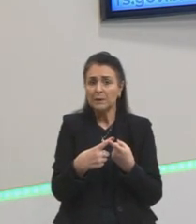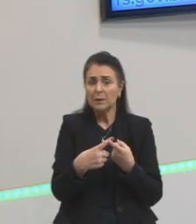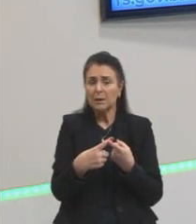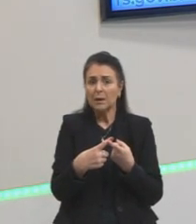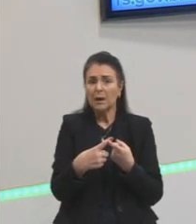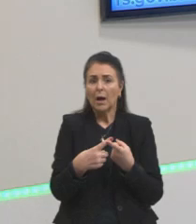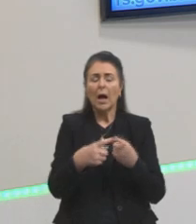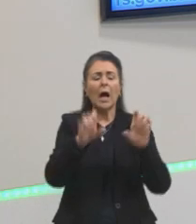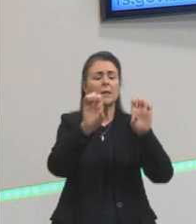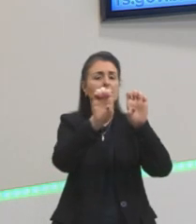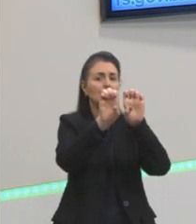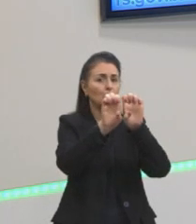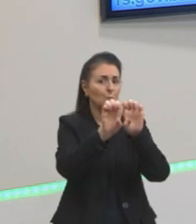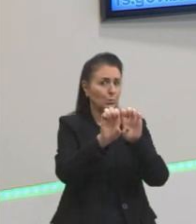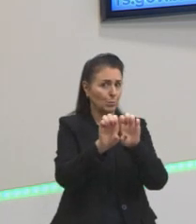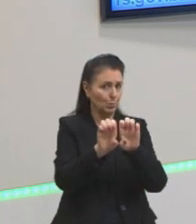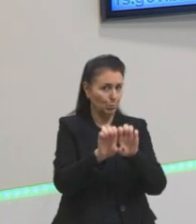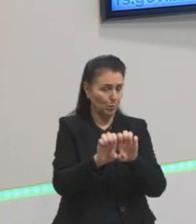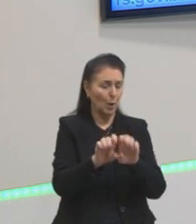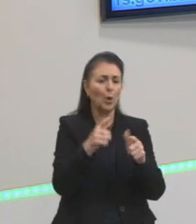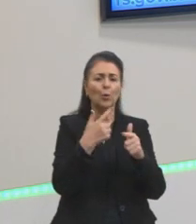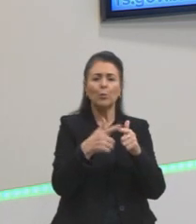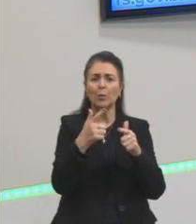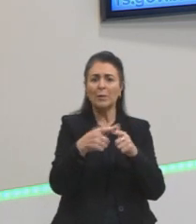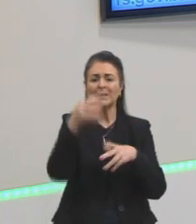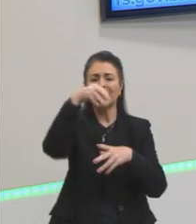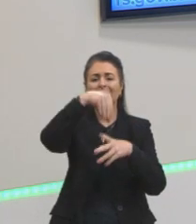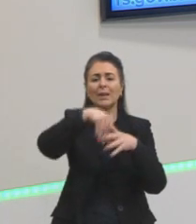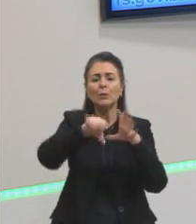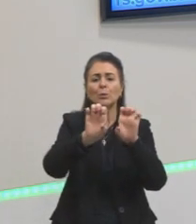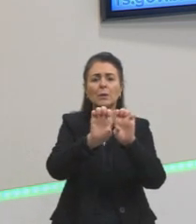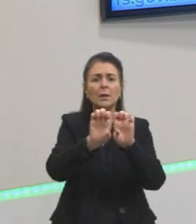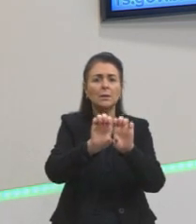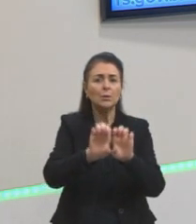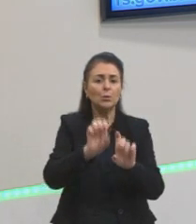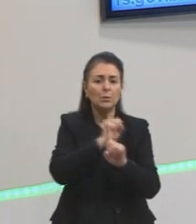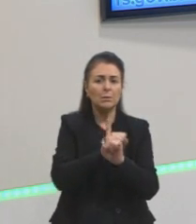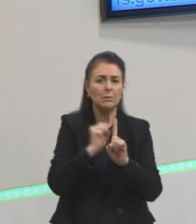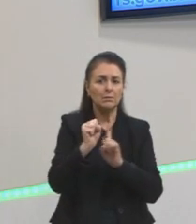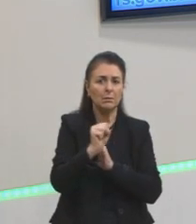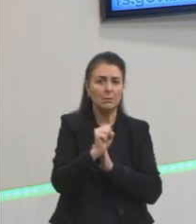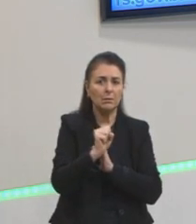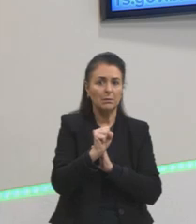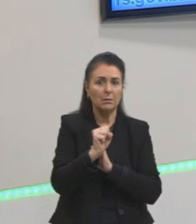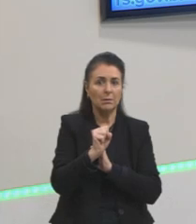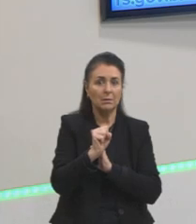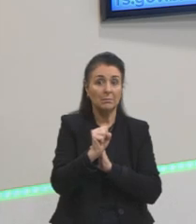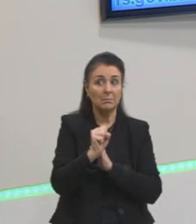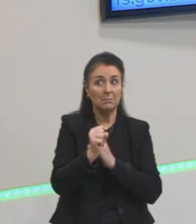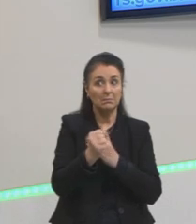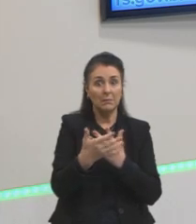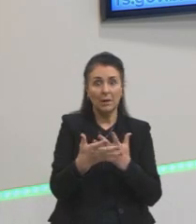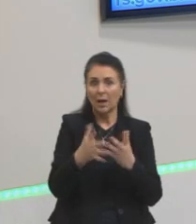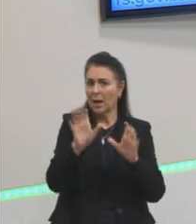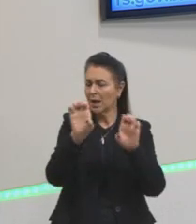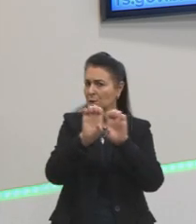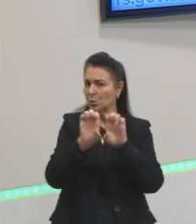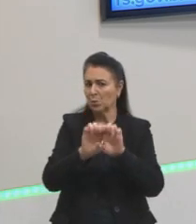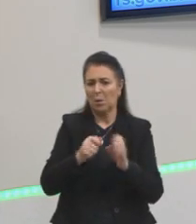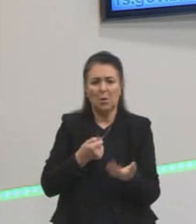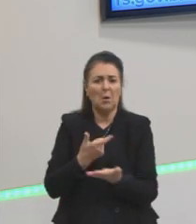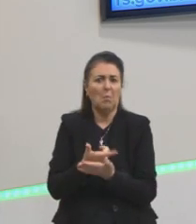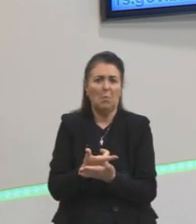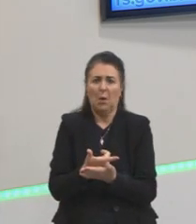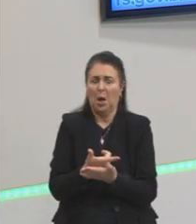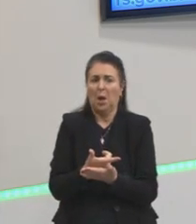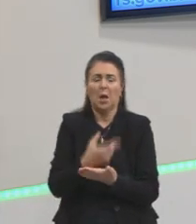as estruturas ao problema está nas estruturas Então as estruturas que não pagam os salários adequados